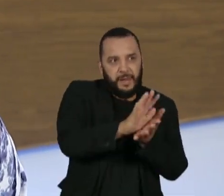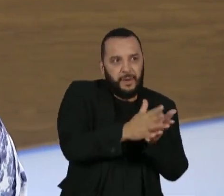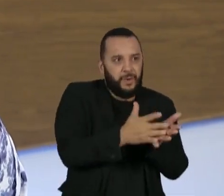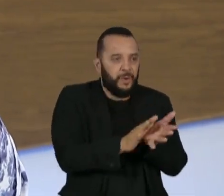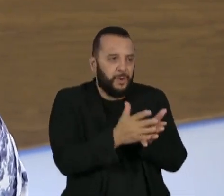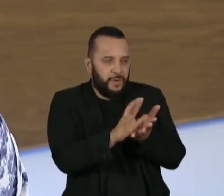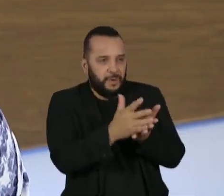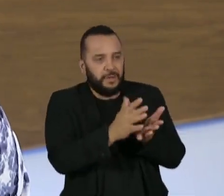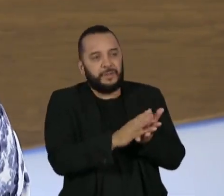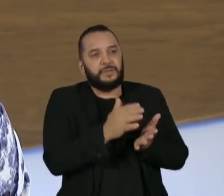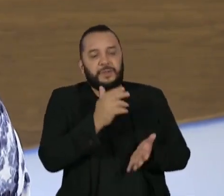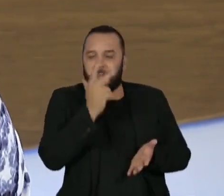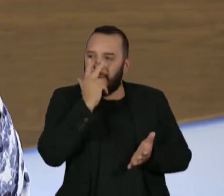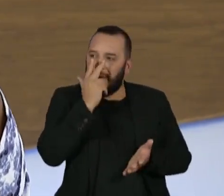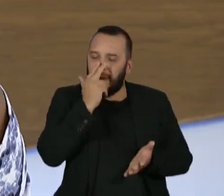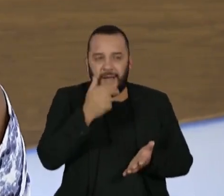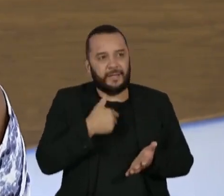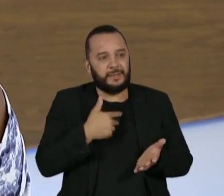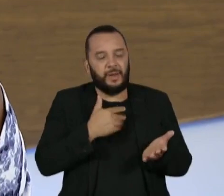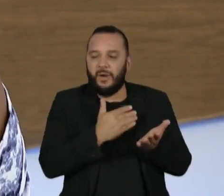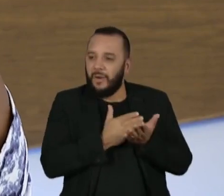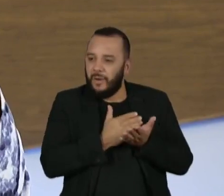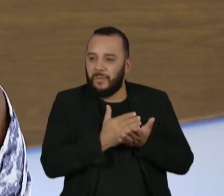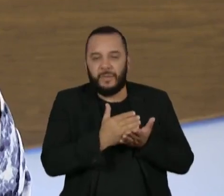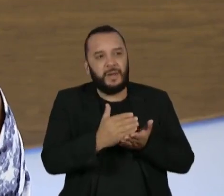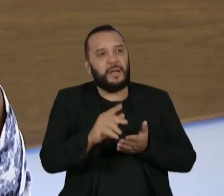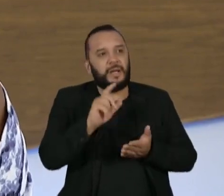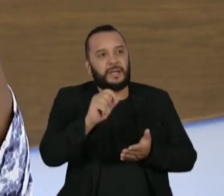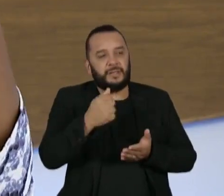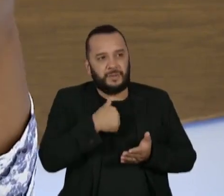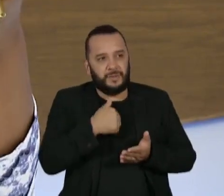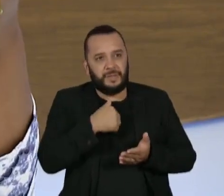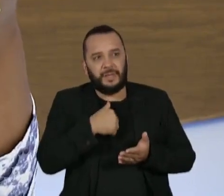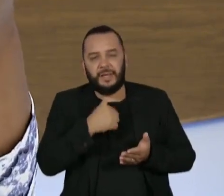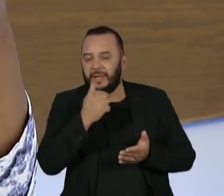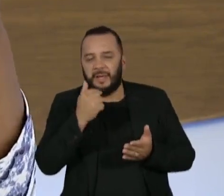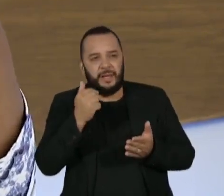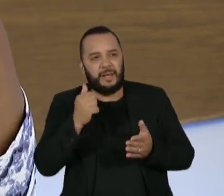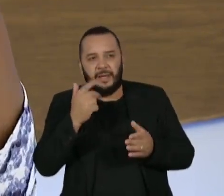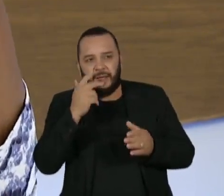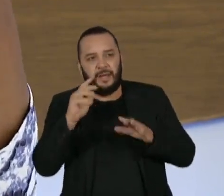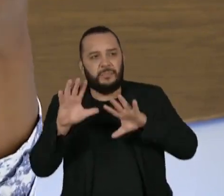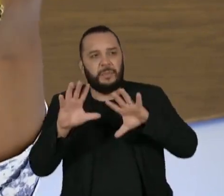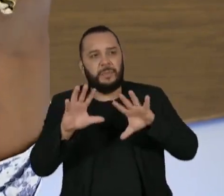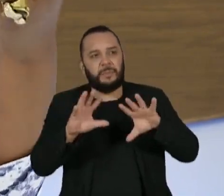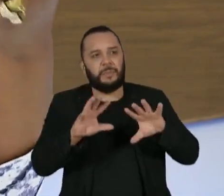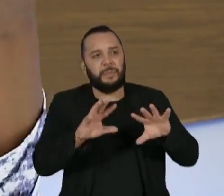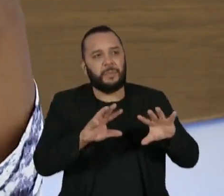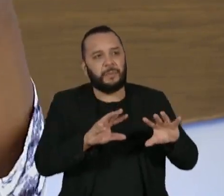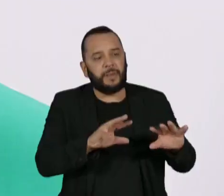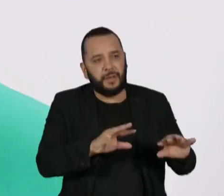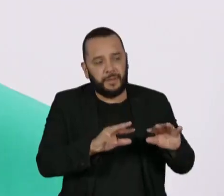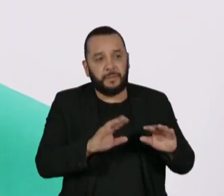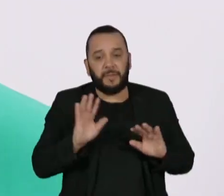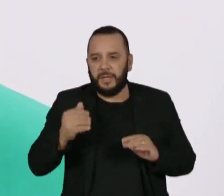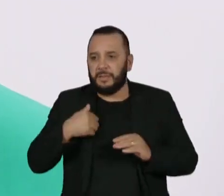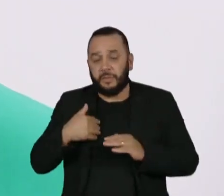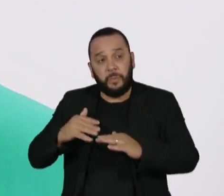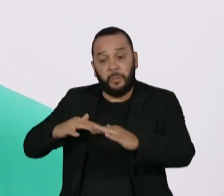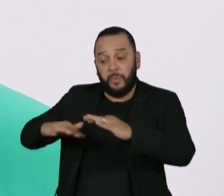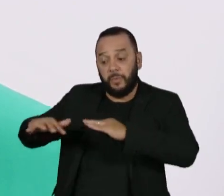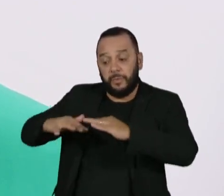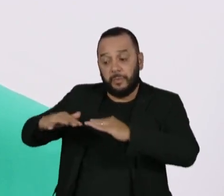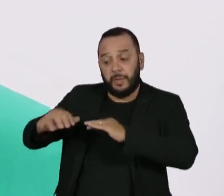baixar, a gente começa a ver um movimento da indústria cultural e falar sobre o